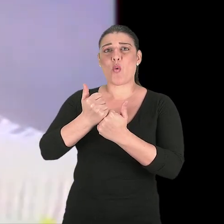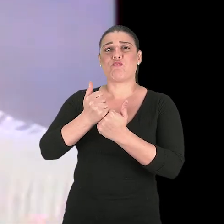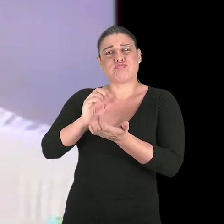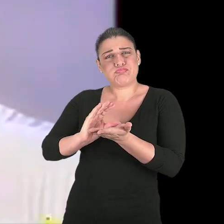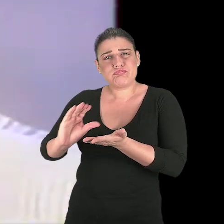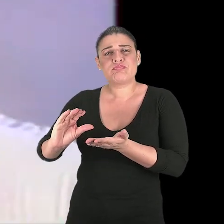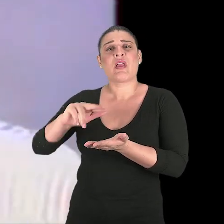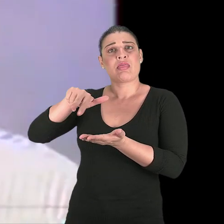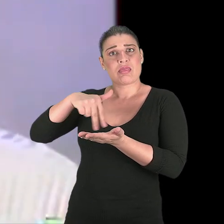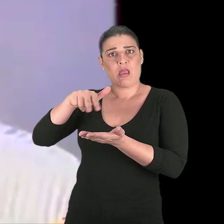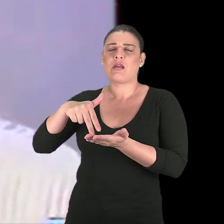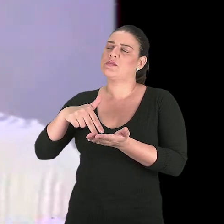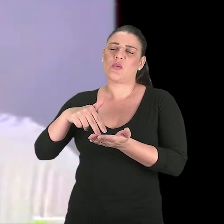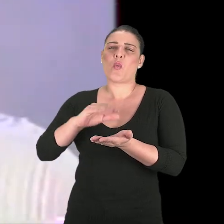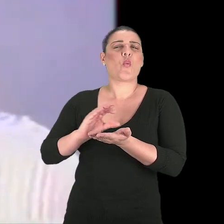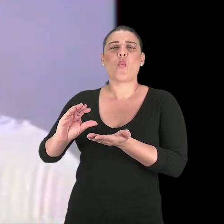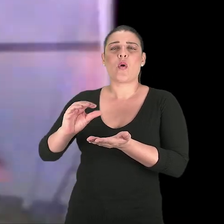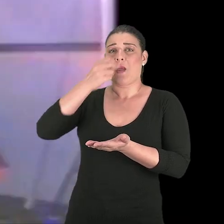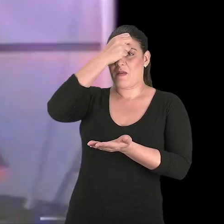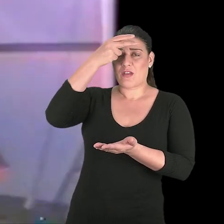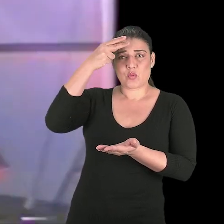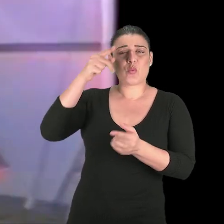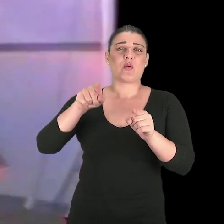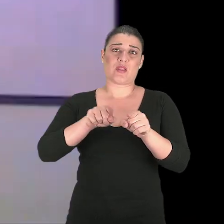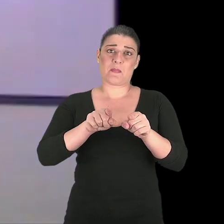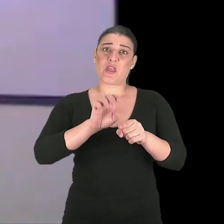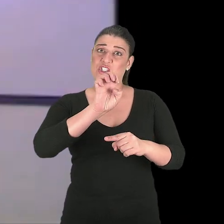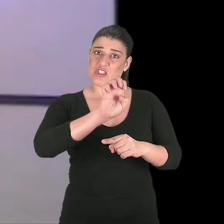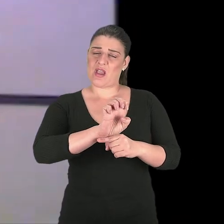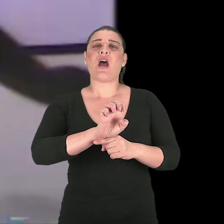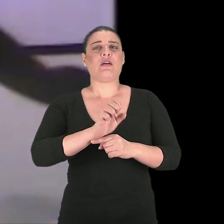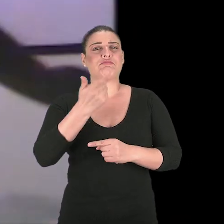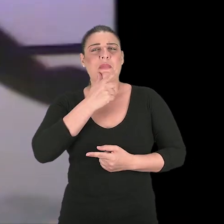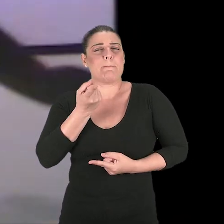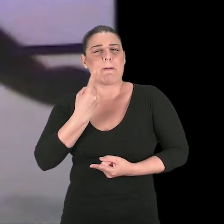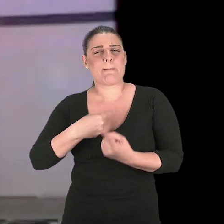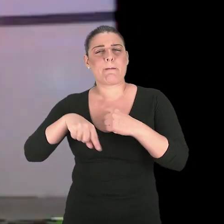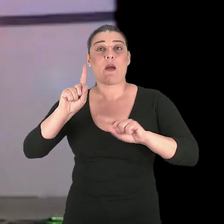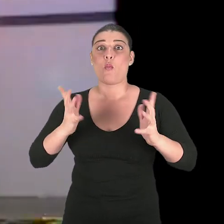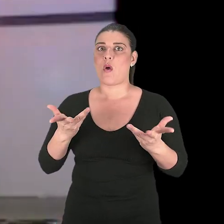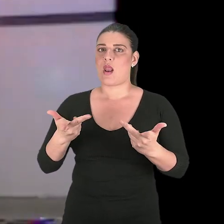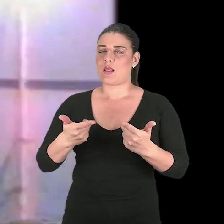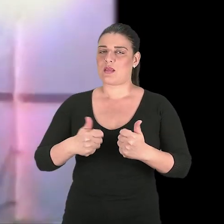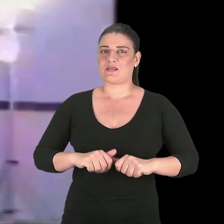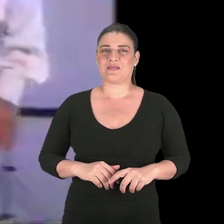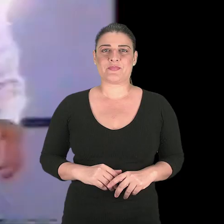né? Tanto dos órgãos municipais, estaduais, eu acho que vai ter um salto qualitativo muito grande.